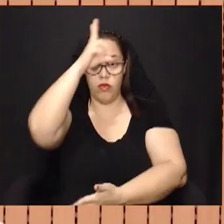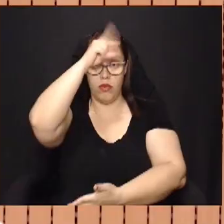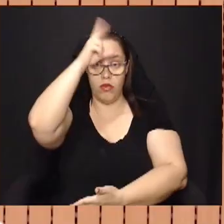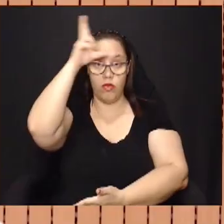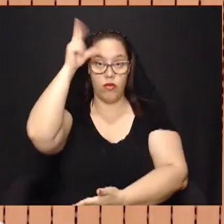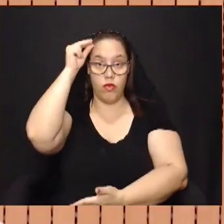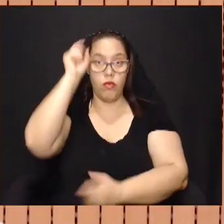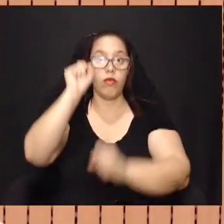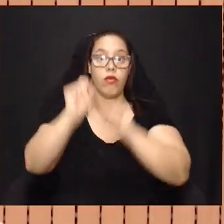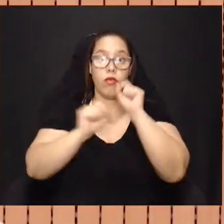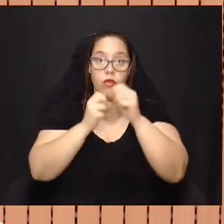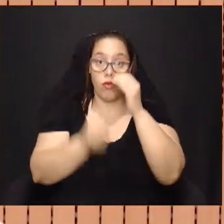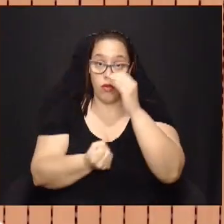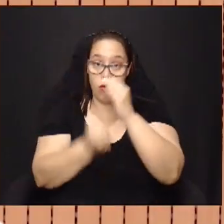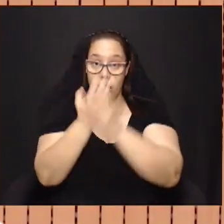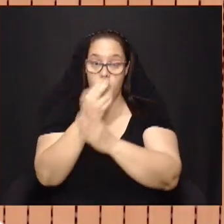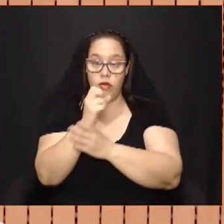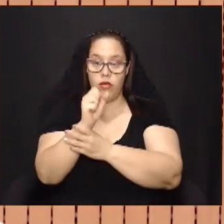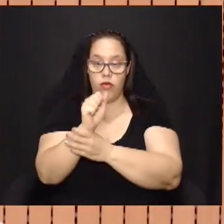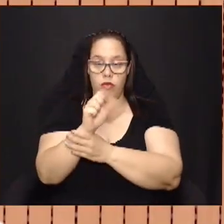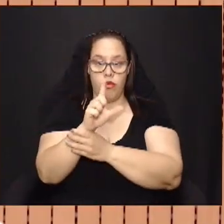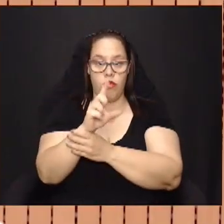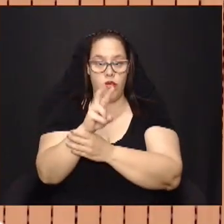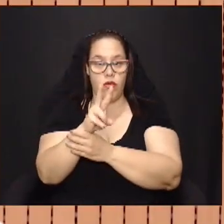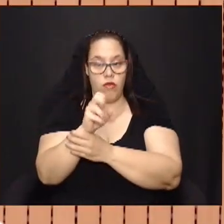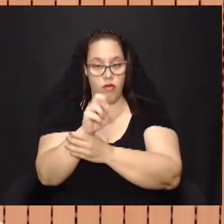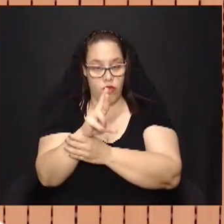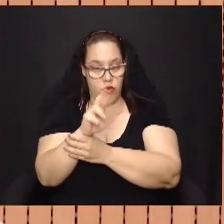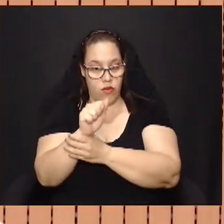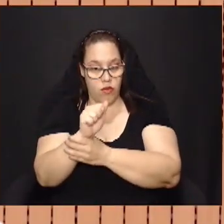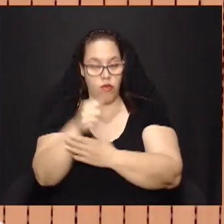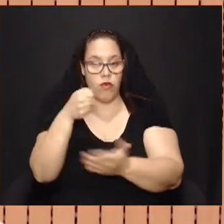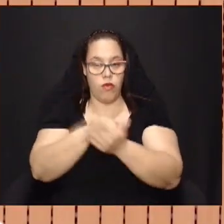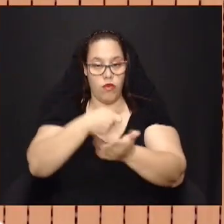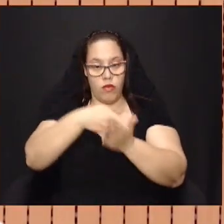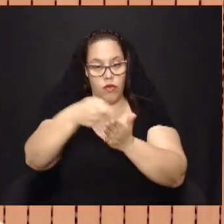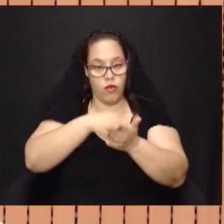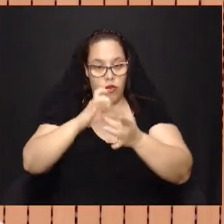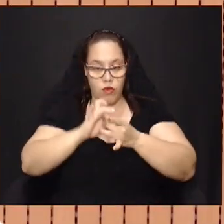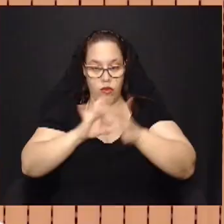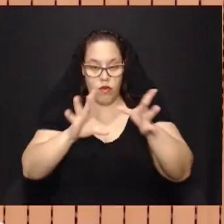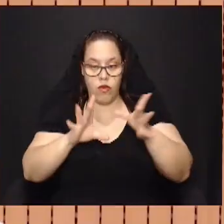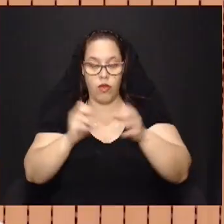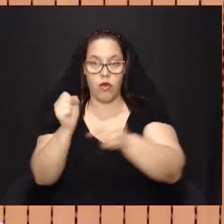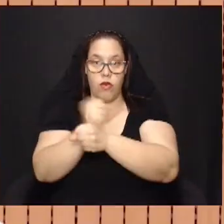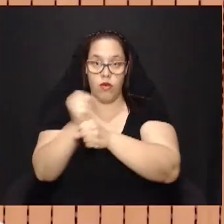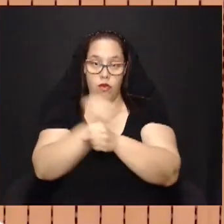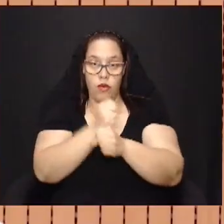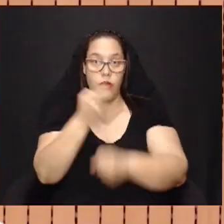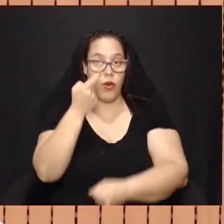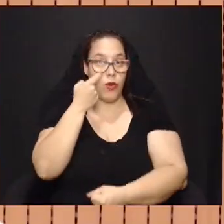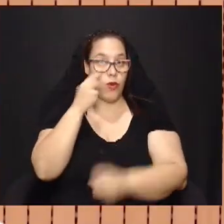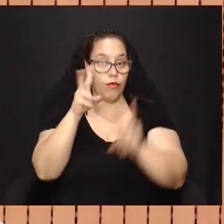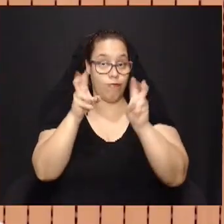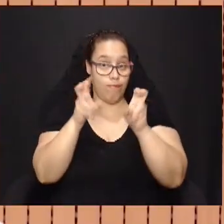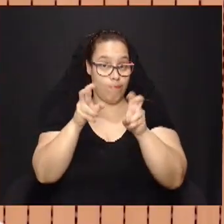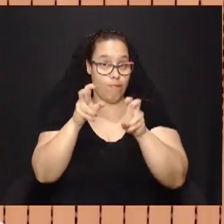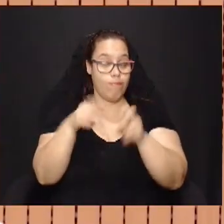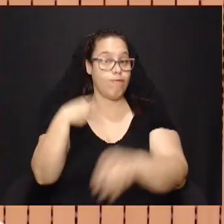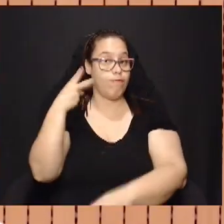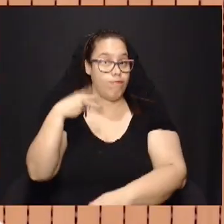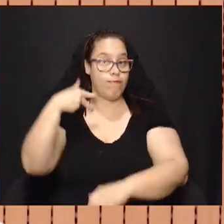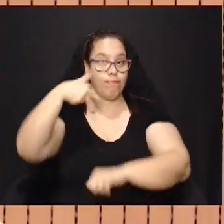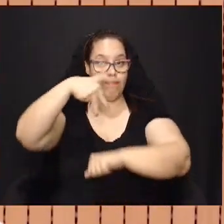cria o alvará de execução autodeclaratório para obras, tema que trouxe os parlamentares